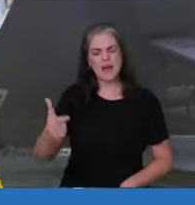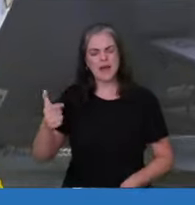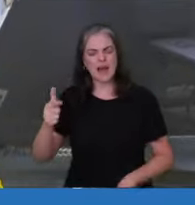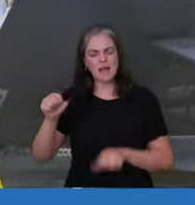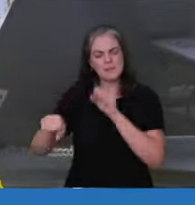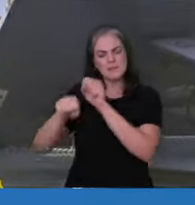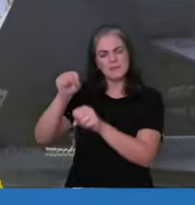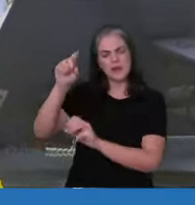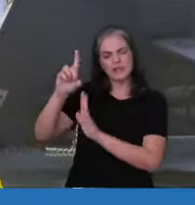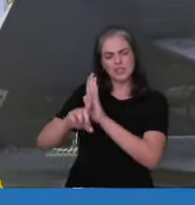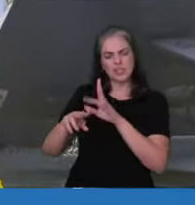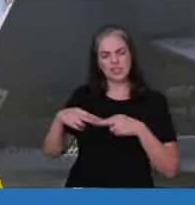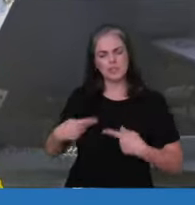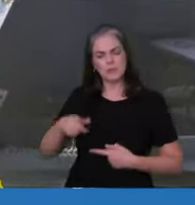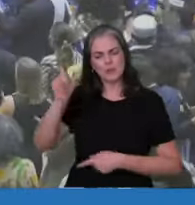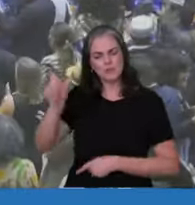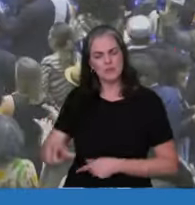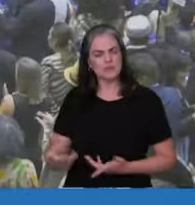de direitos humanos.